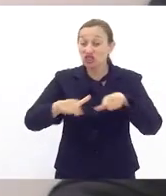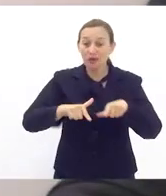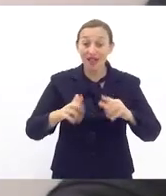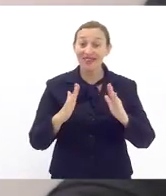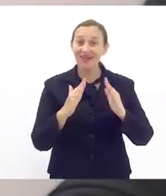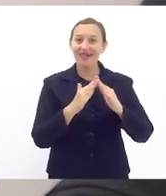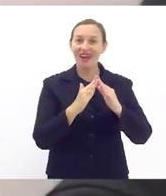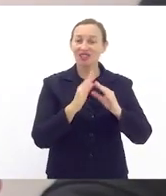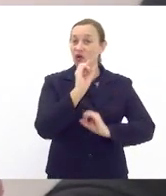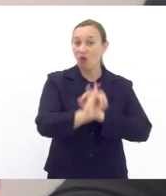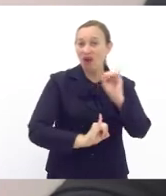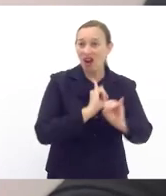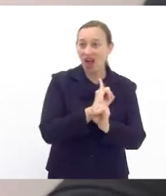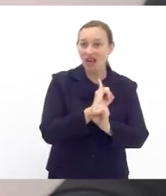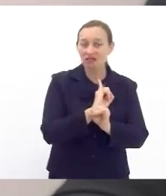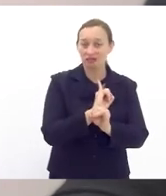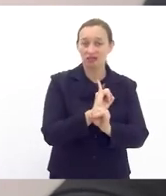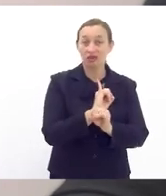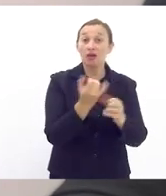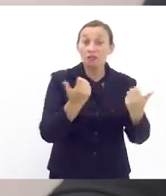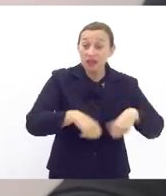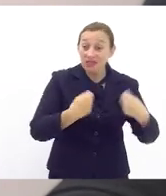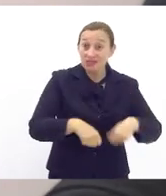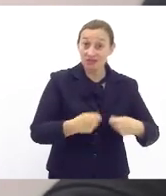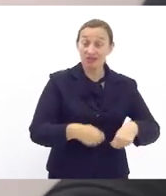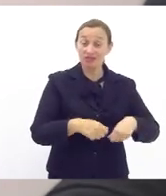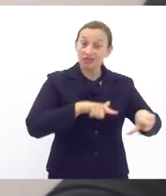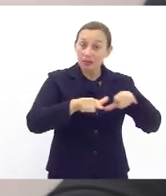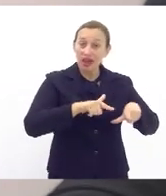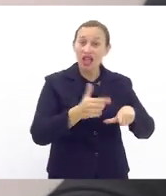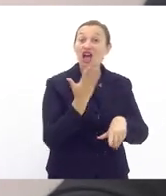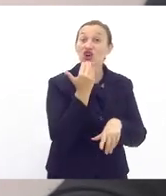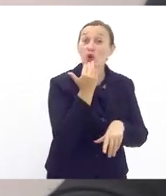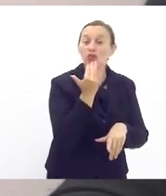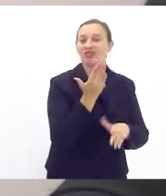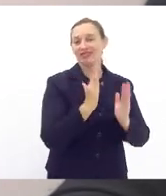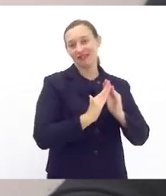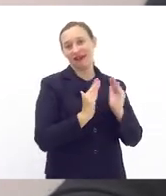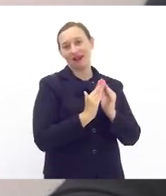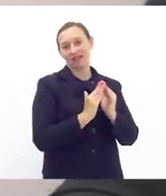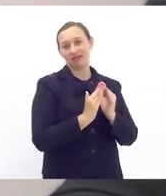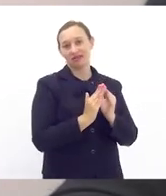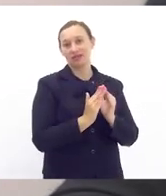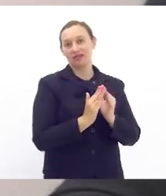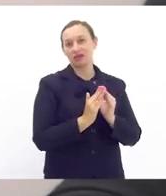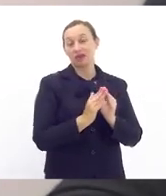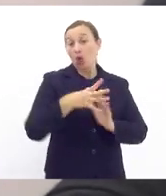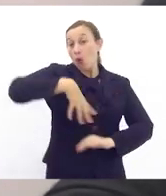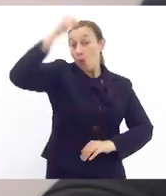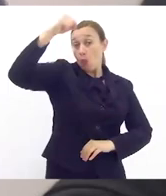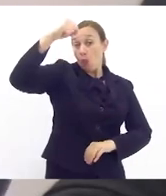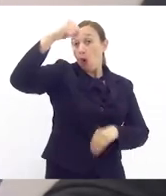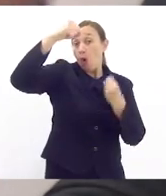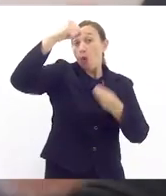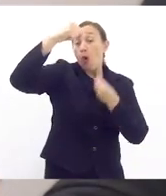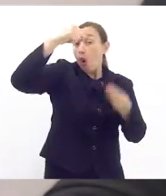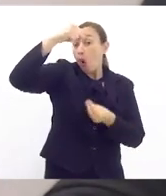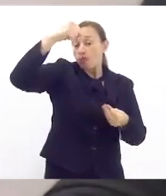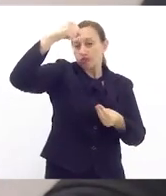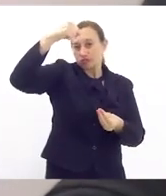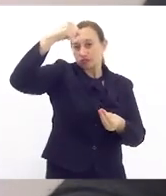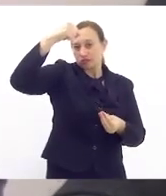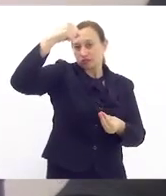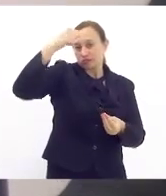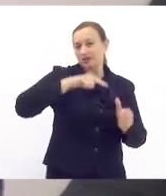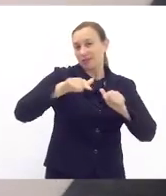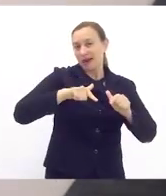energia imagina o sufoco dessa família dos Desespero de ter um ente querido precisando de energia não ter energia